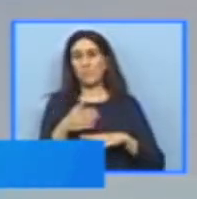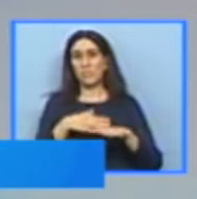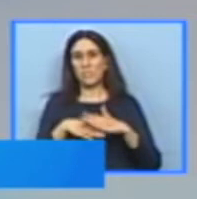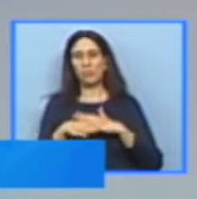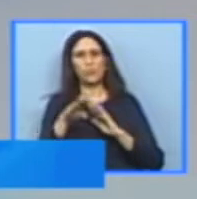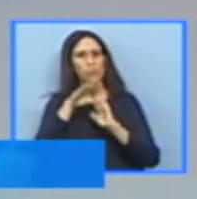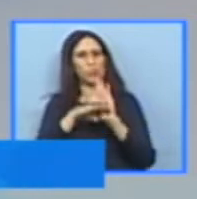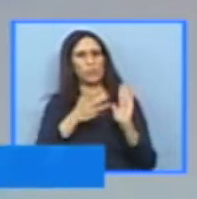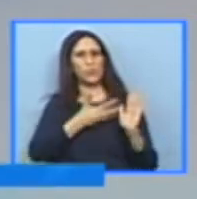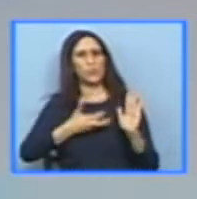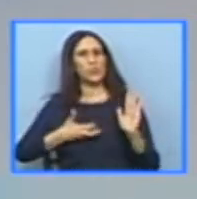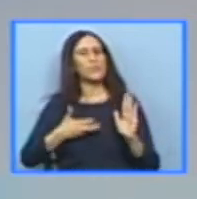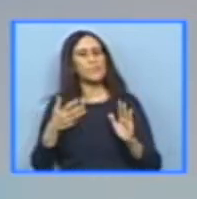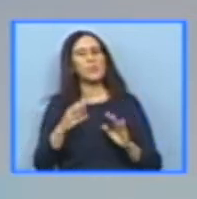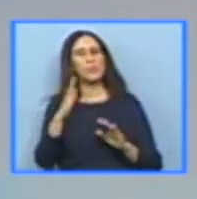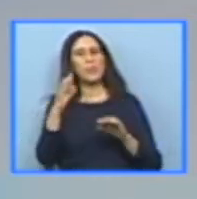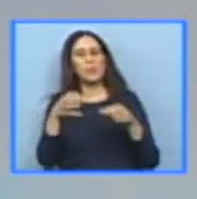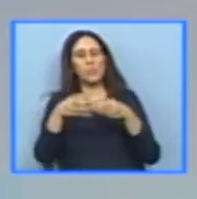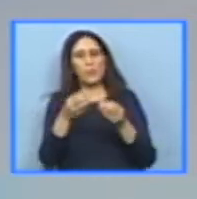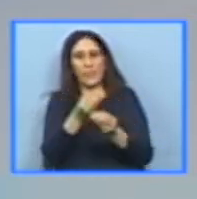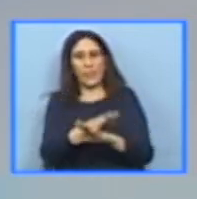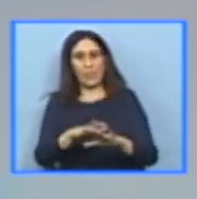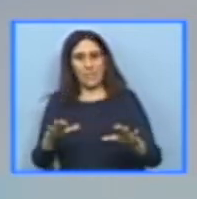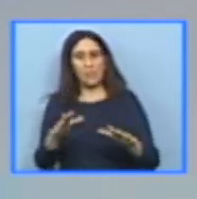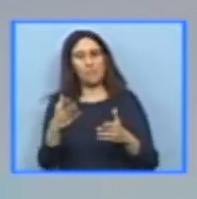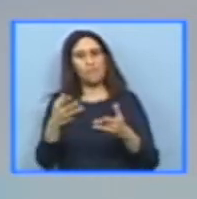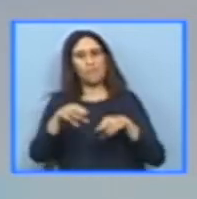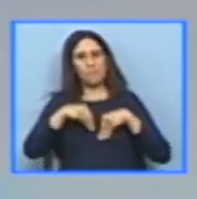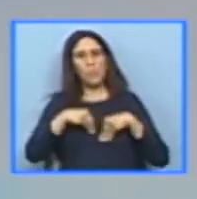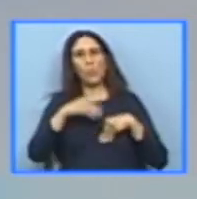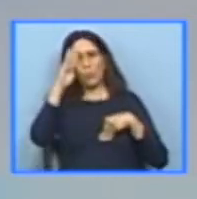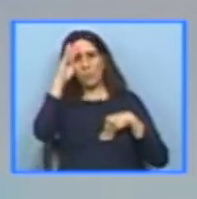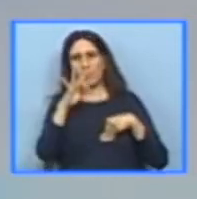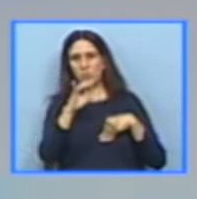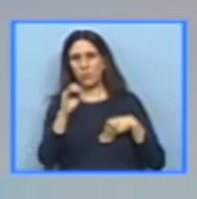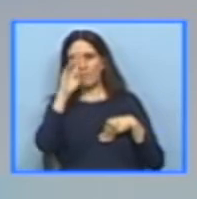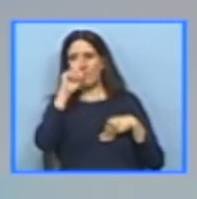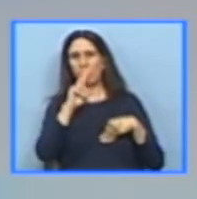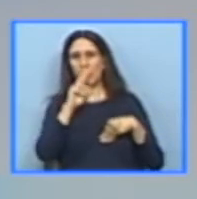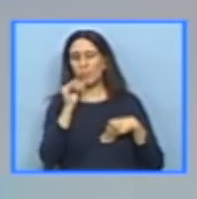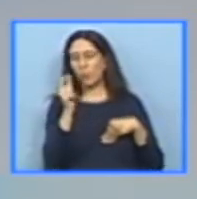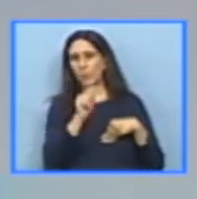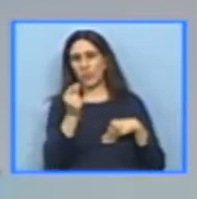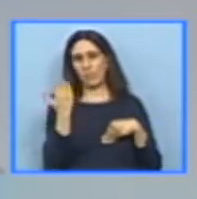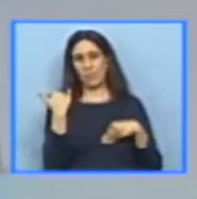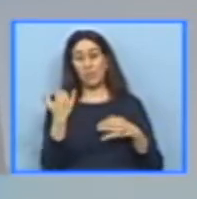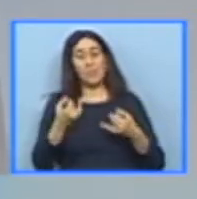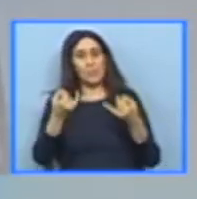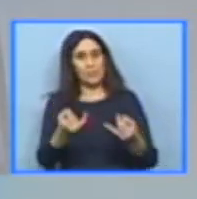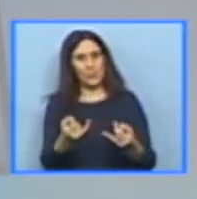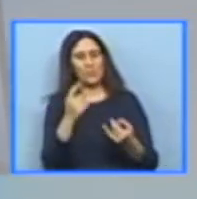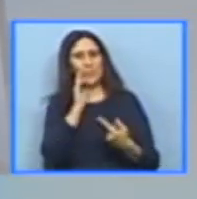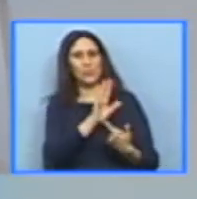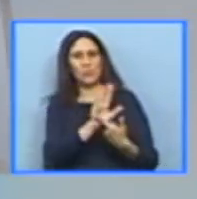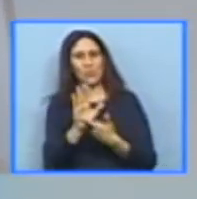neste programa, primeiro com um grupo de crianças que acolheu o Papa Francisco em Fátima há menos de um mês. Depois, para